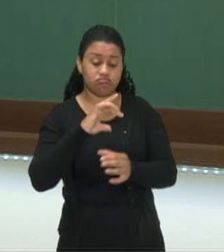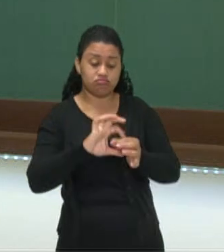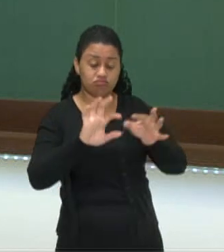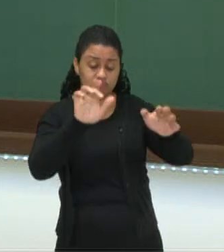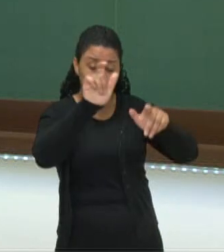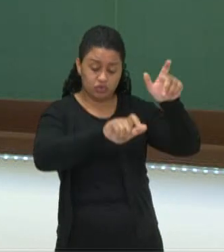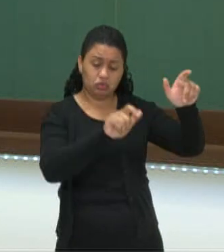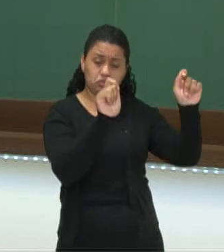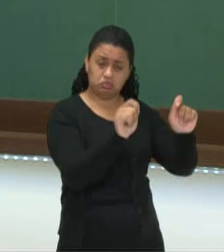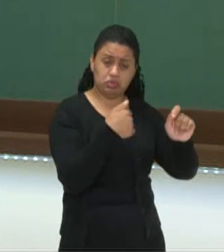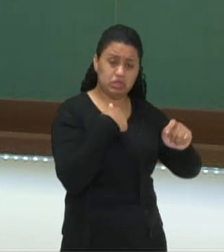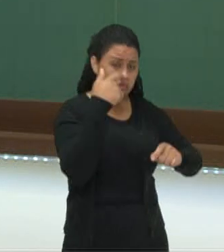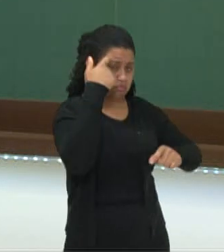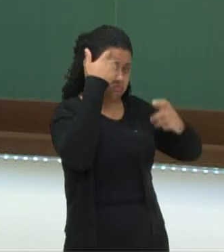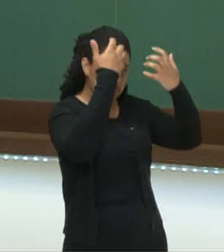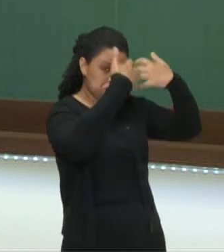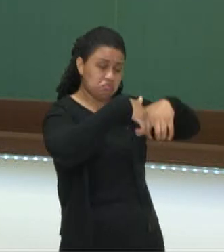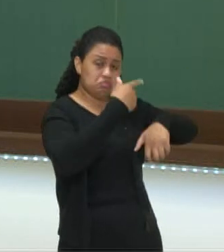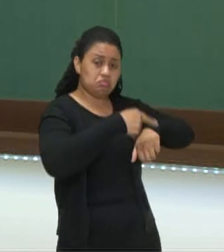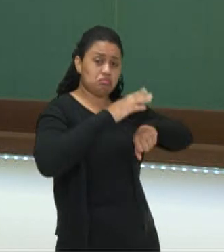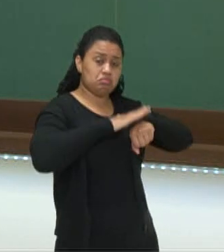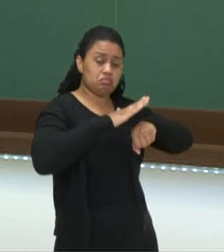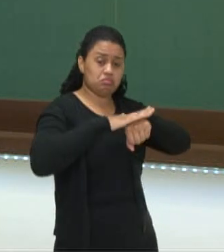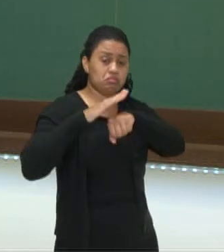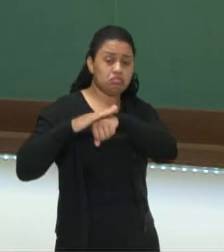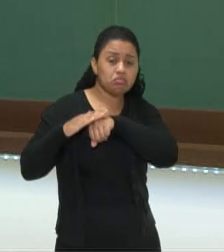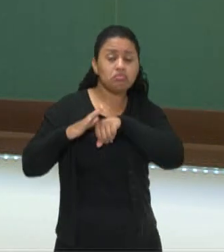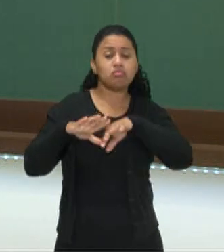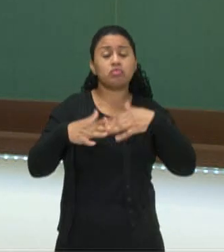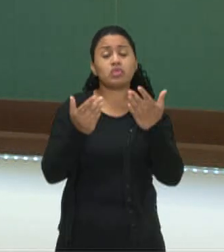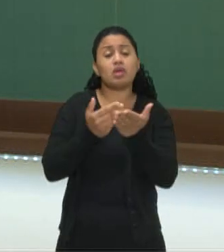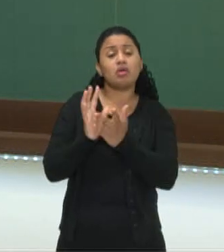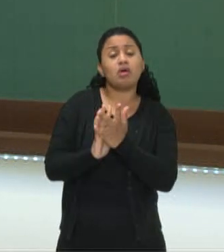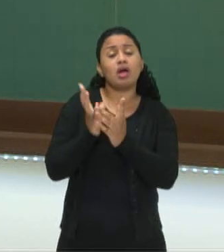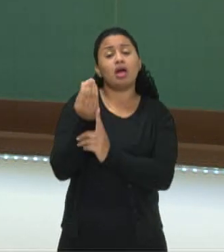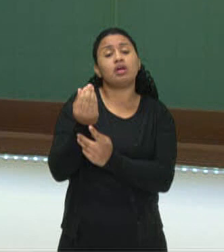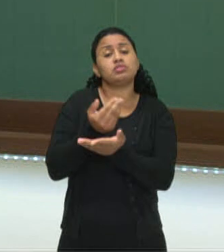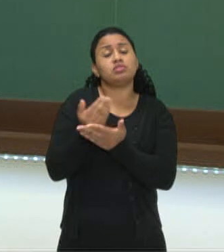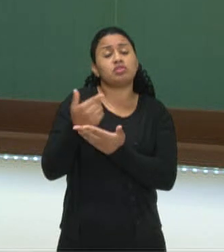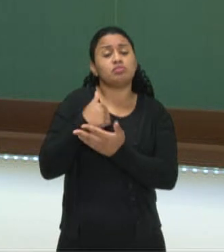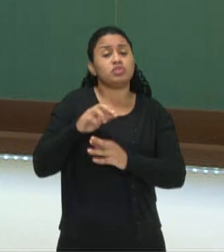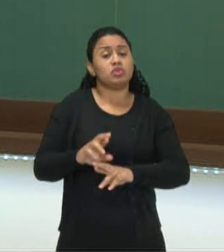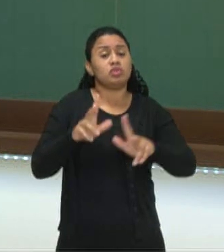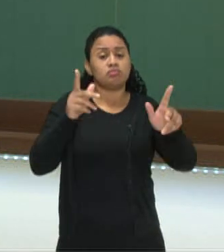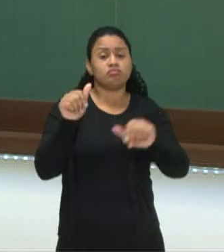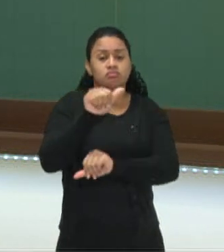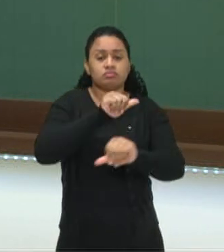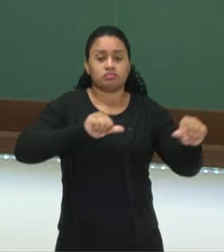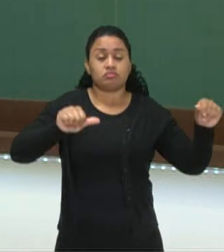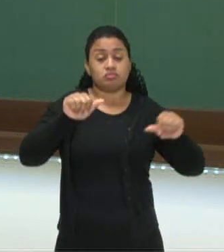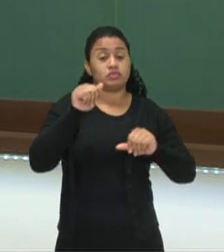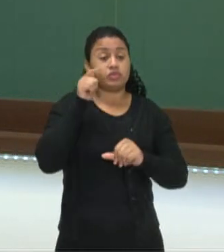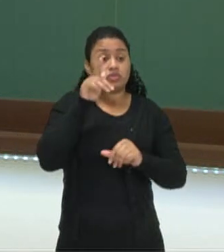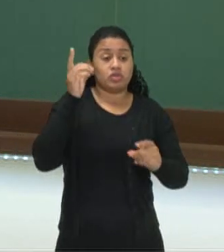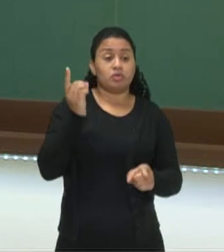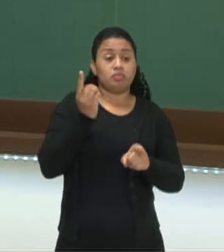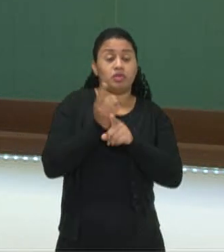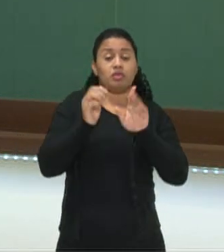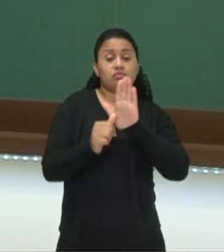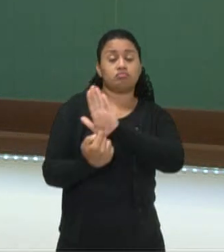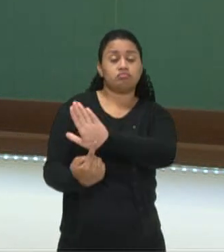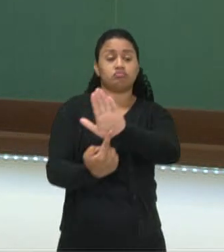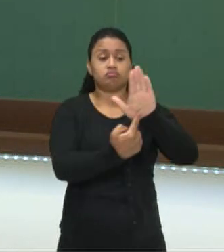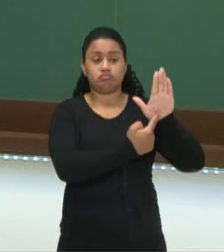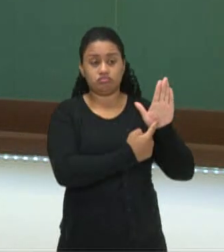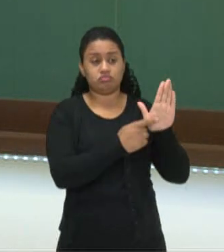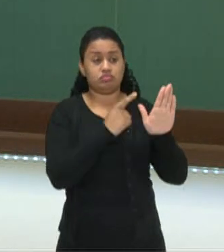só. Então, as artes começaram a se revolucionar. Foi dada a liberdade de fazer o primeiro encontro abstracionista. Uma coisa que nunca tinha acontecido no mundo estava